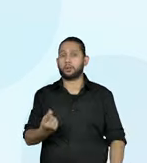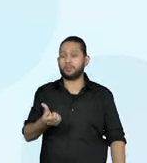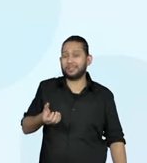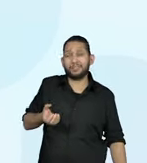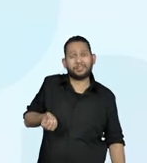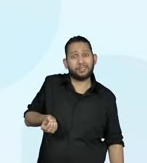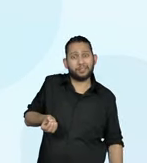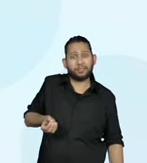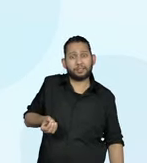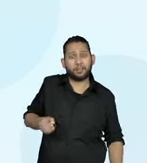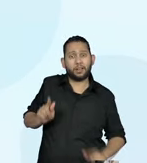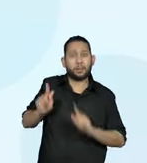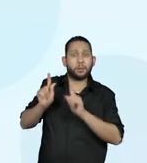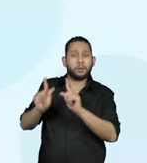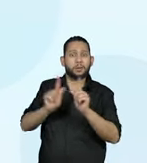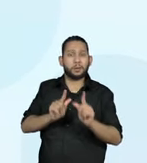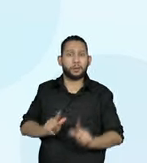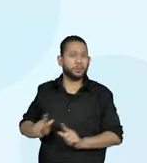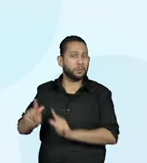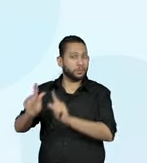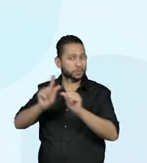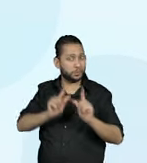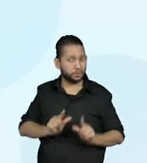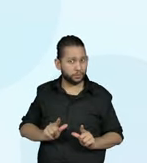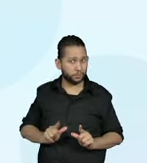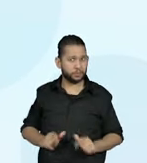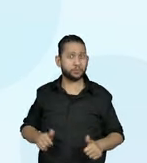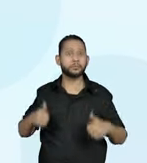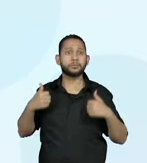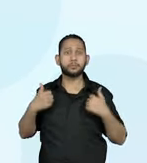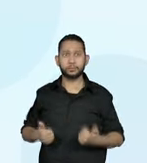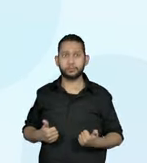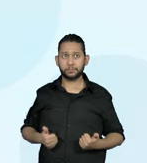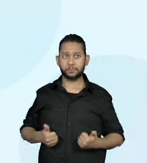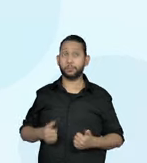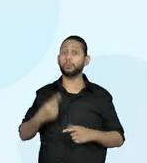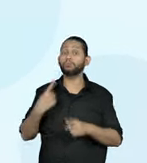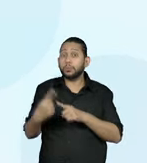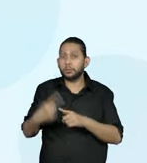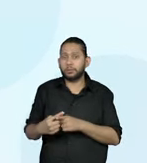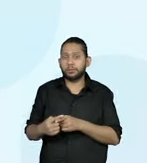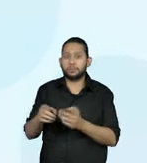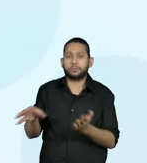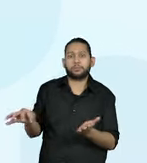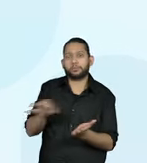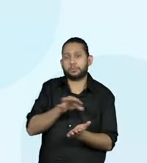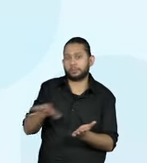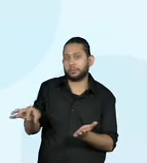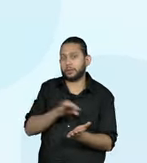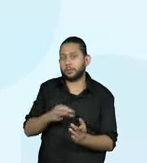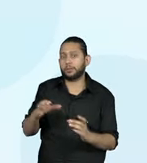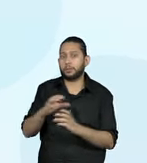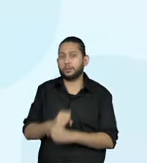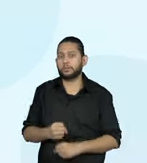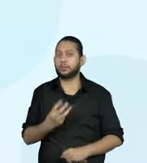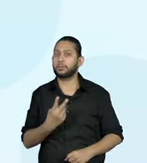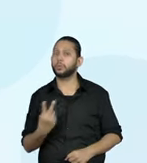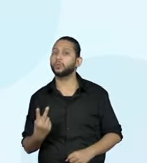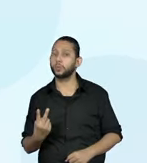160. Certo? Lembrando que ó, só 32 páginas contém